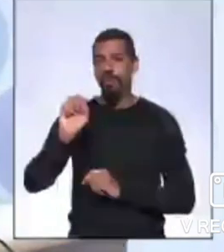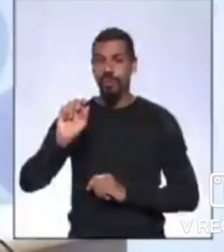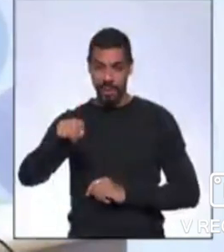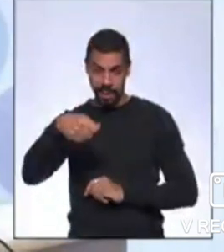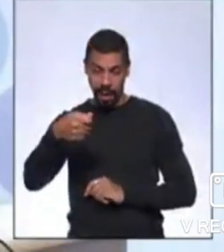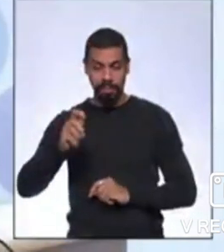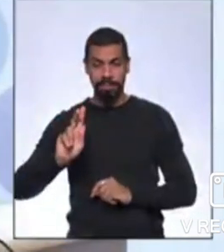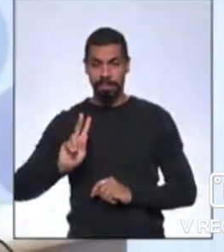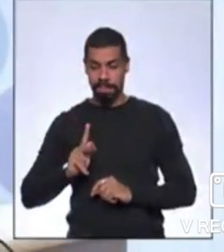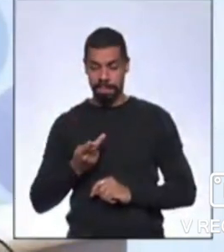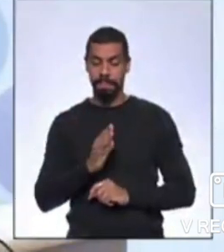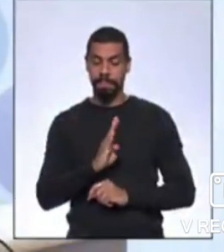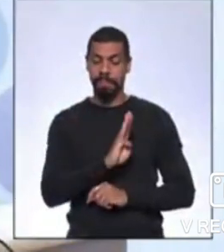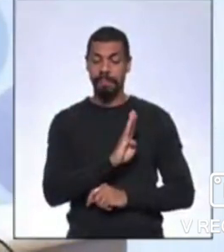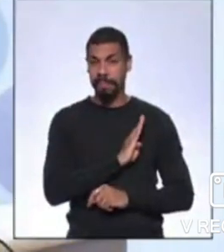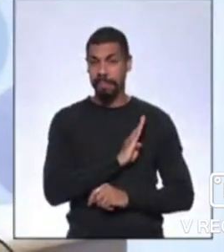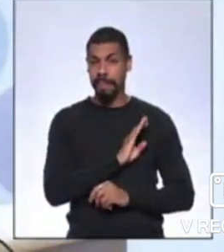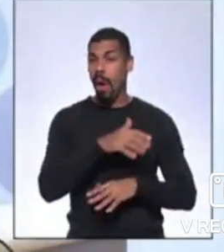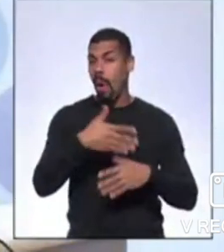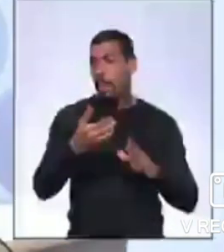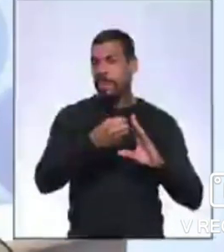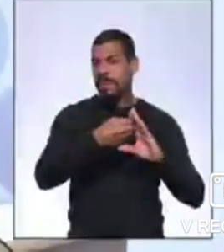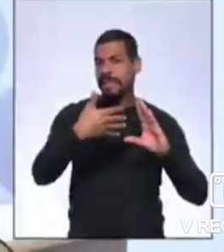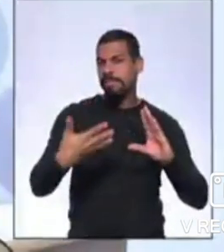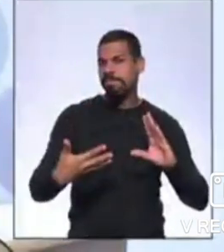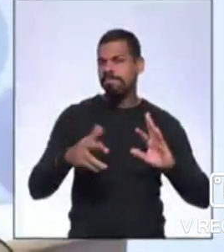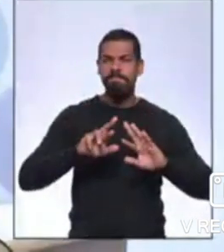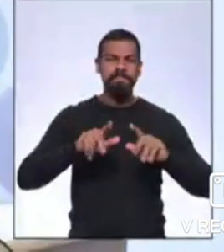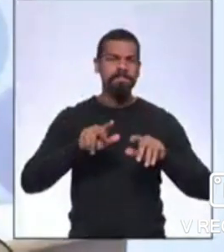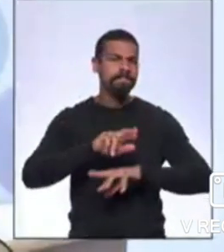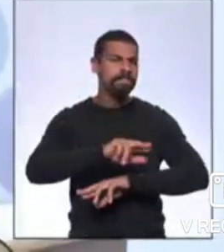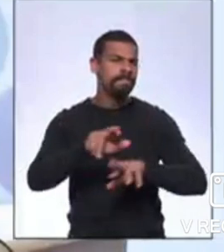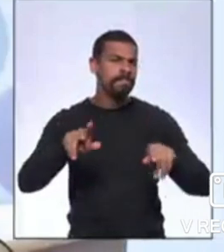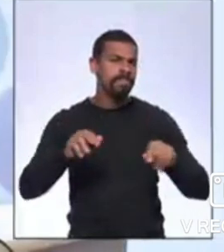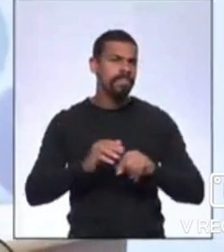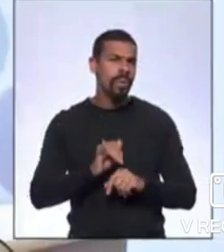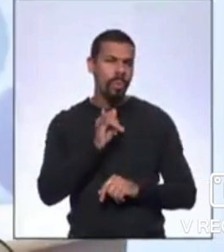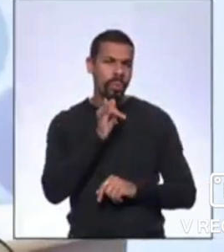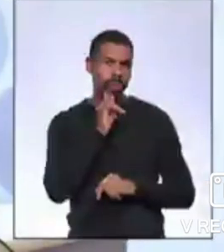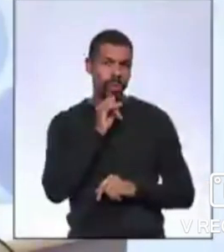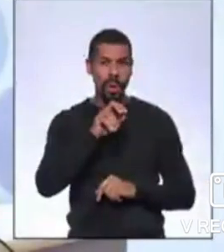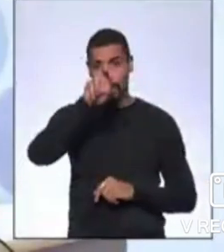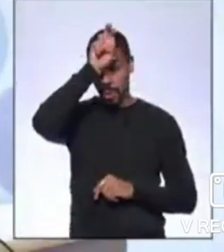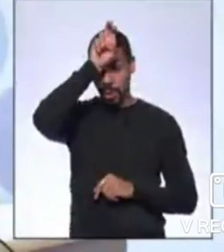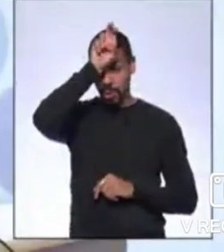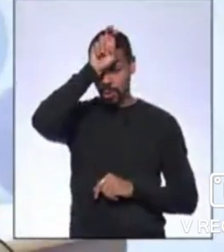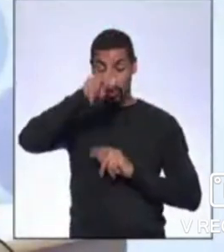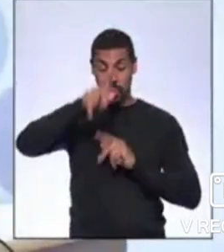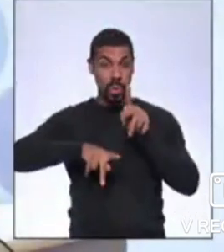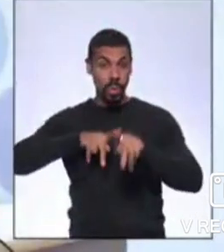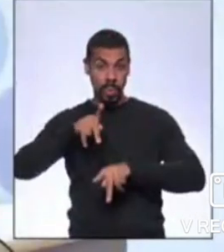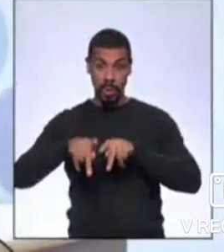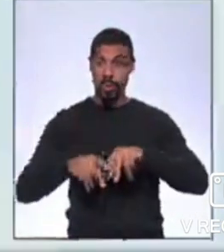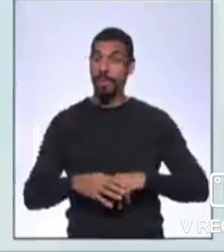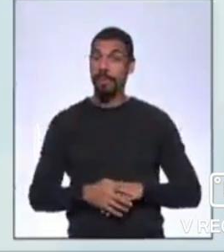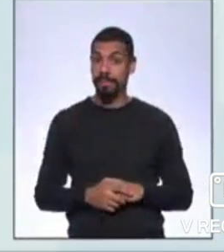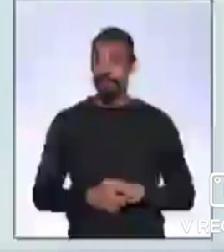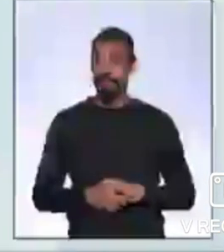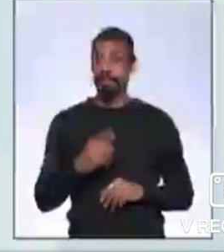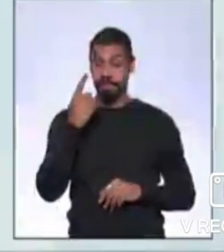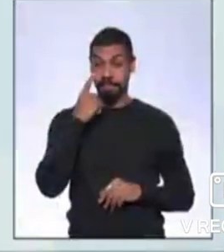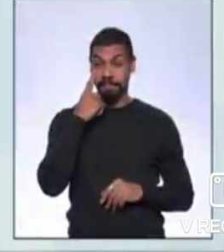características. Só para vocês terem uma ideia do quão diferentes eles eram em relação, por exemplo, aos egípcios, que a gente estudou na aula passada. Então,